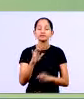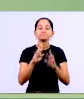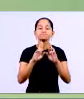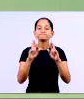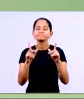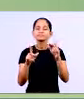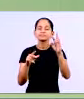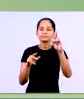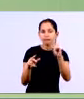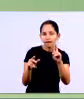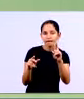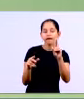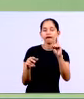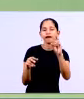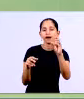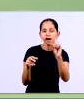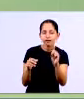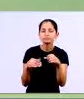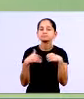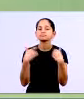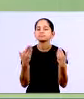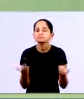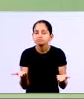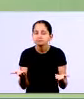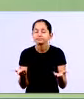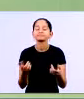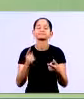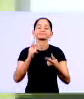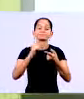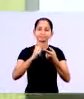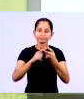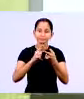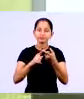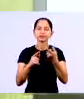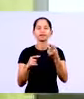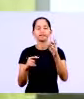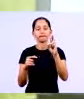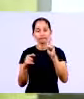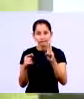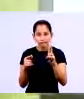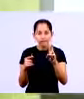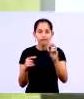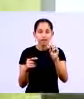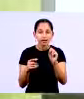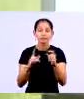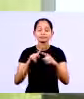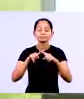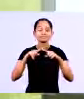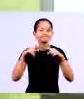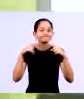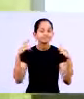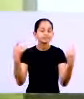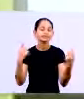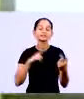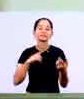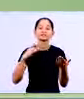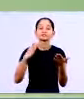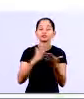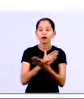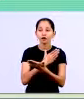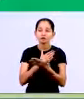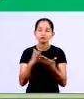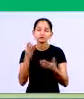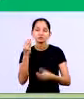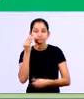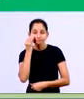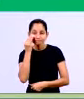R ou de S e é só sem hífen, com RS também é sem hífen. Porém, a gente vai ter que repetir esse